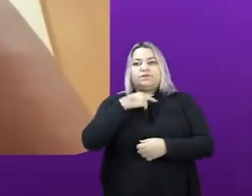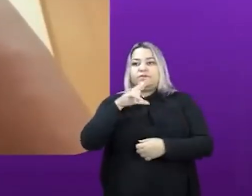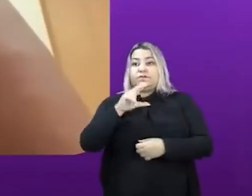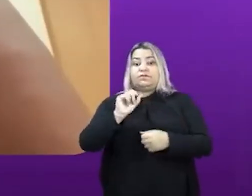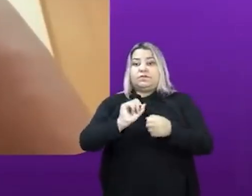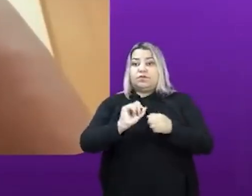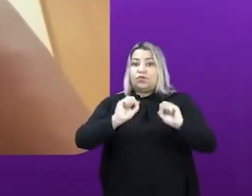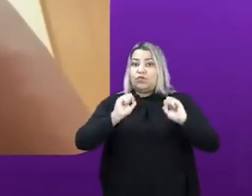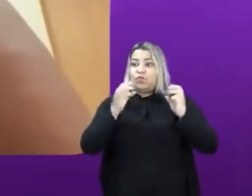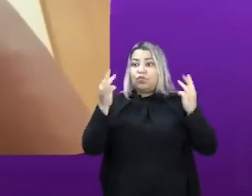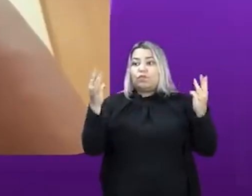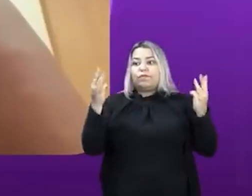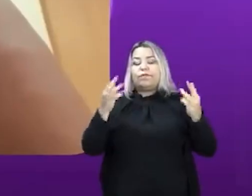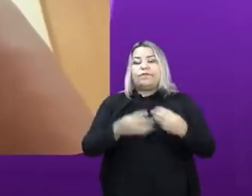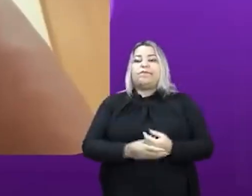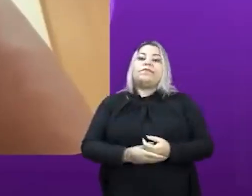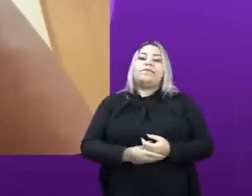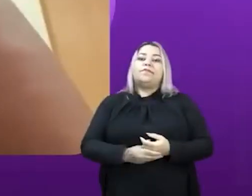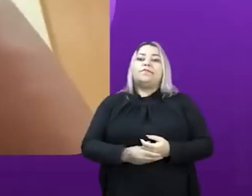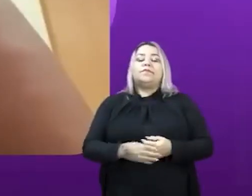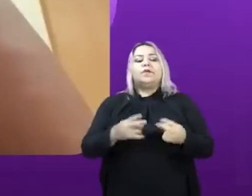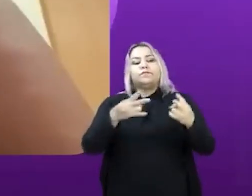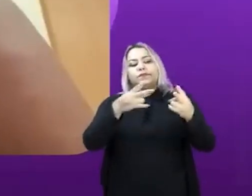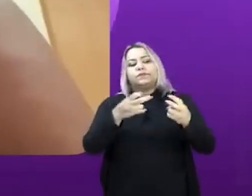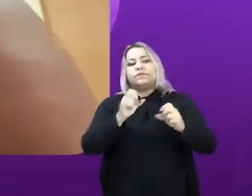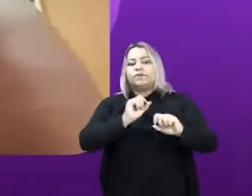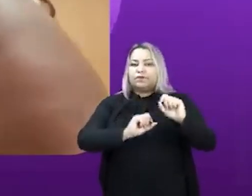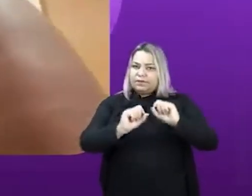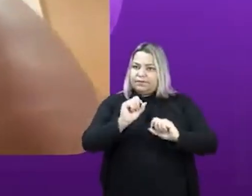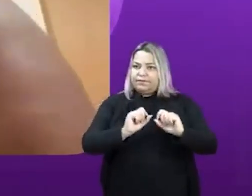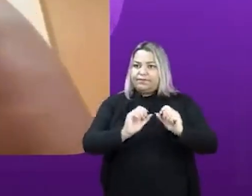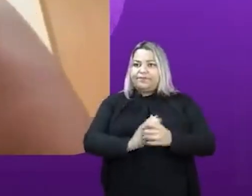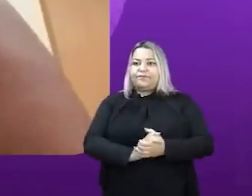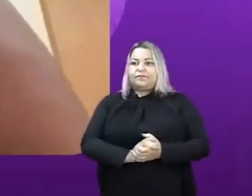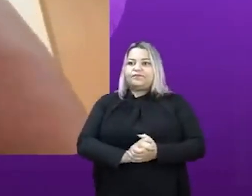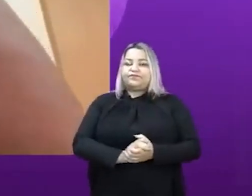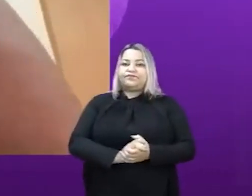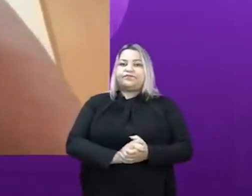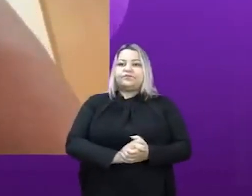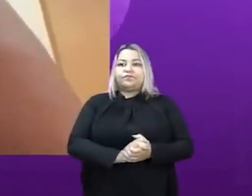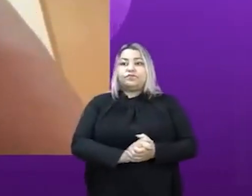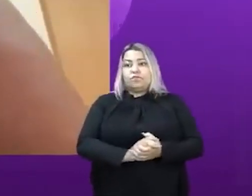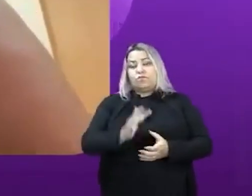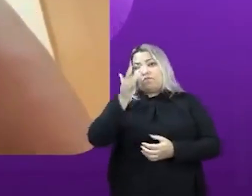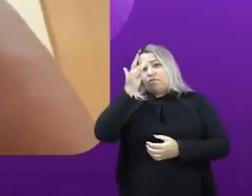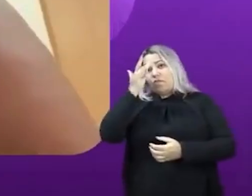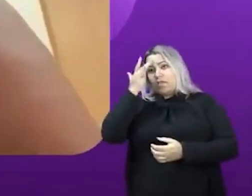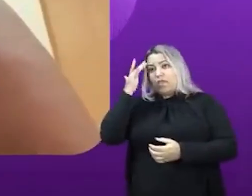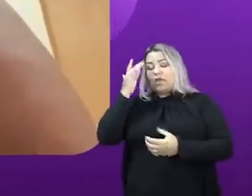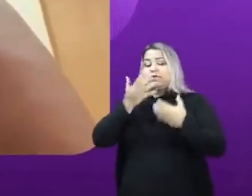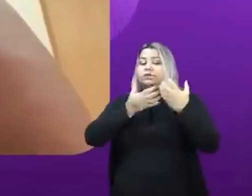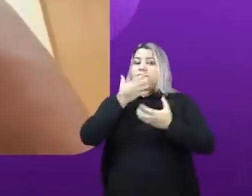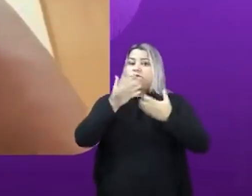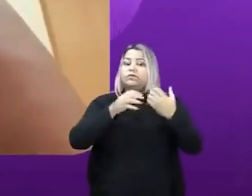E eu percebi que tinham A galera sertaneja estava fazendo live. Eu falei, vou fazer